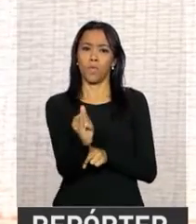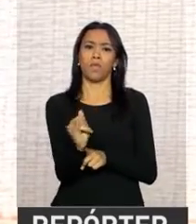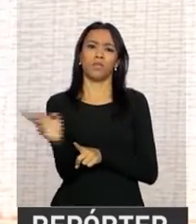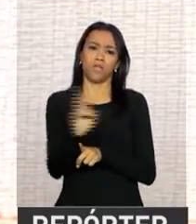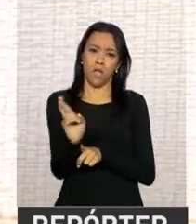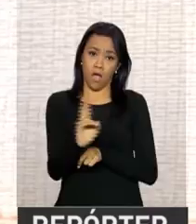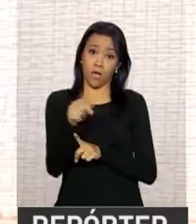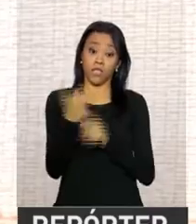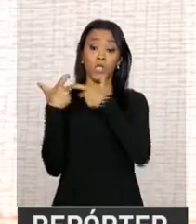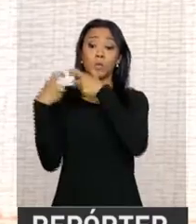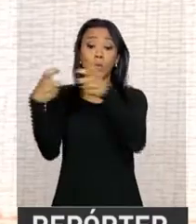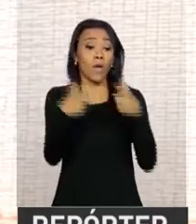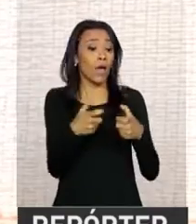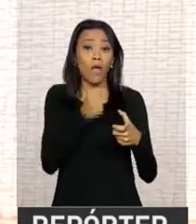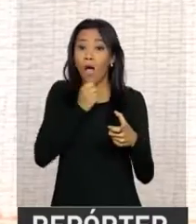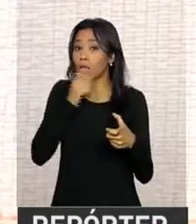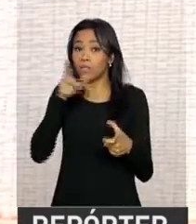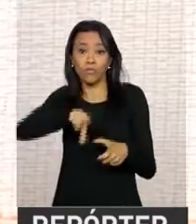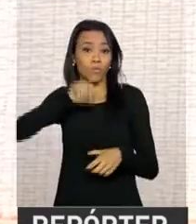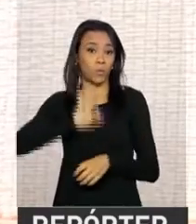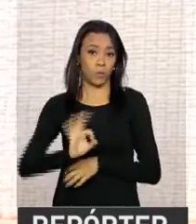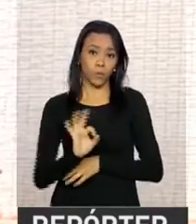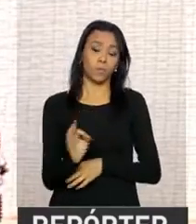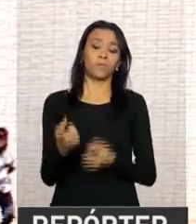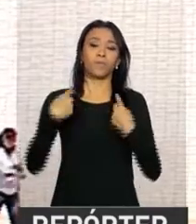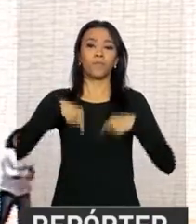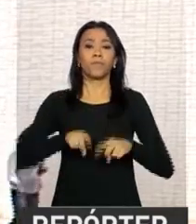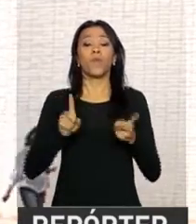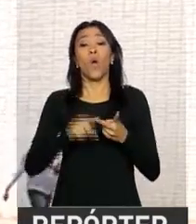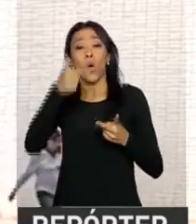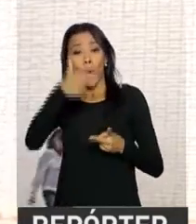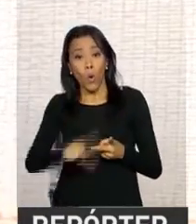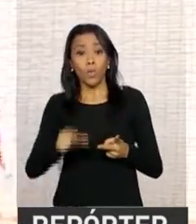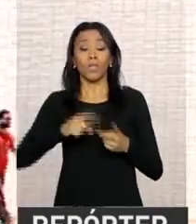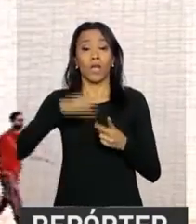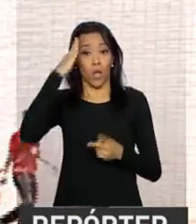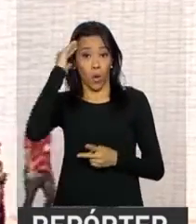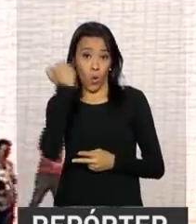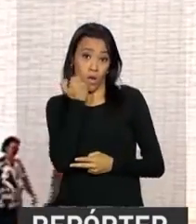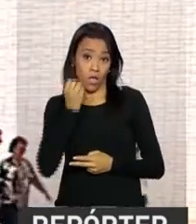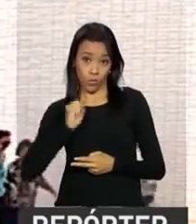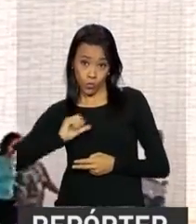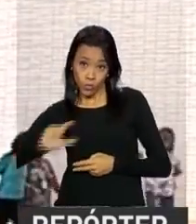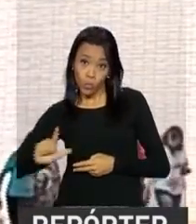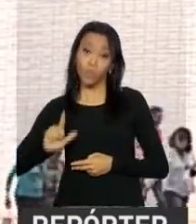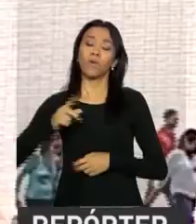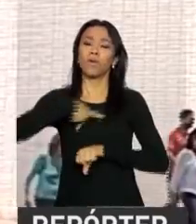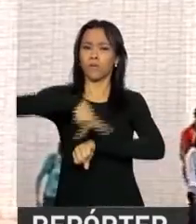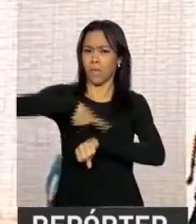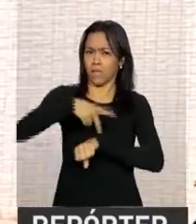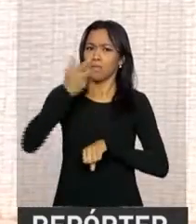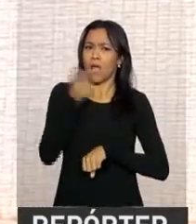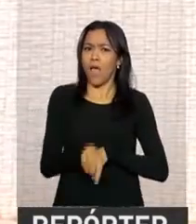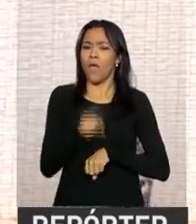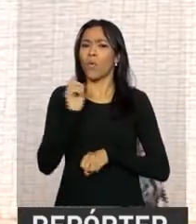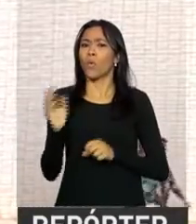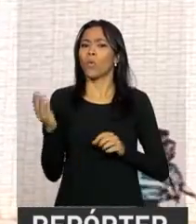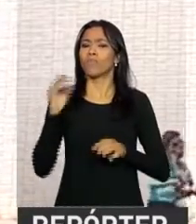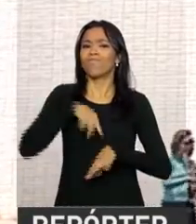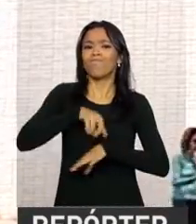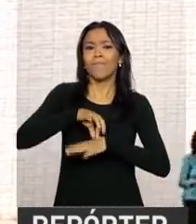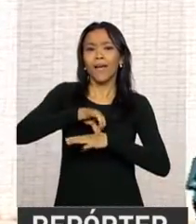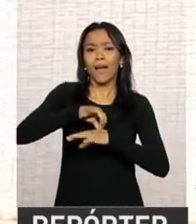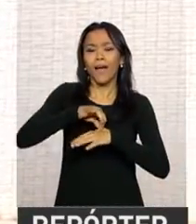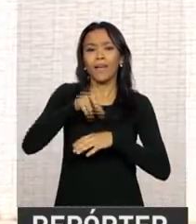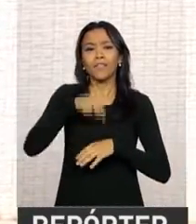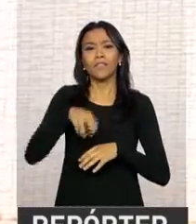em local ainda a ser definido na coréia do sul houve a finalização da penúltima fase de habilitação da carne suína